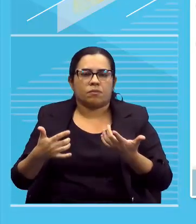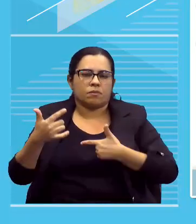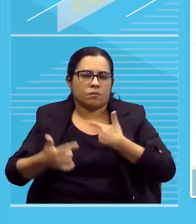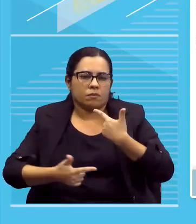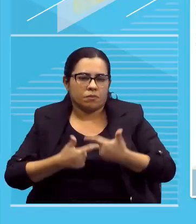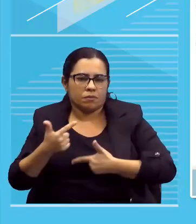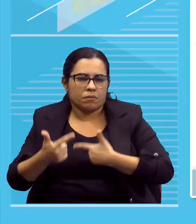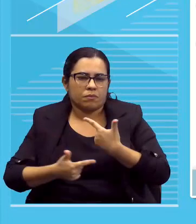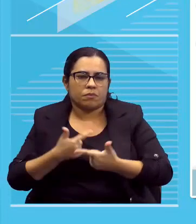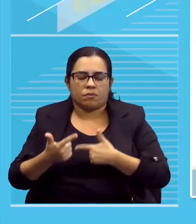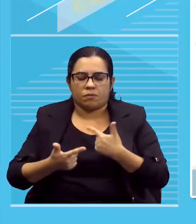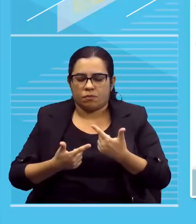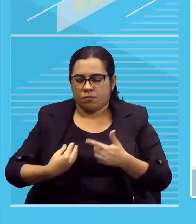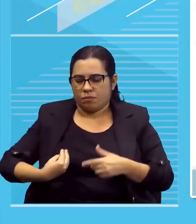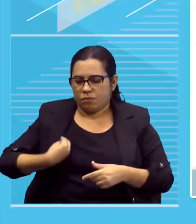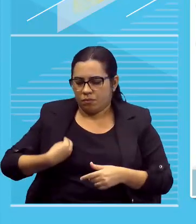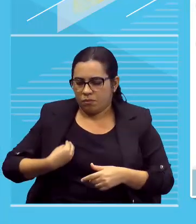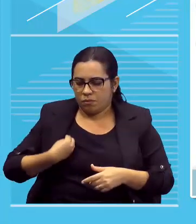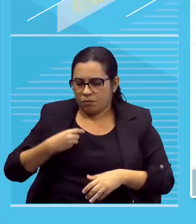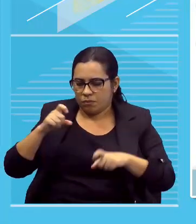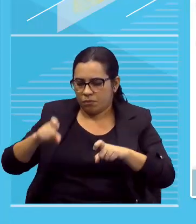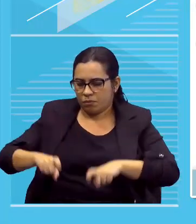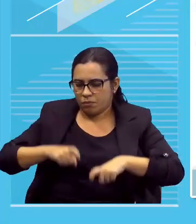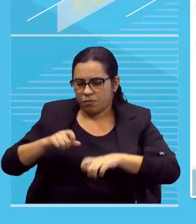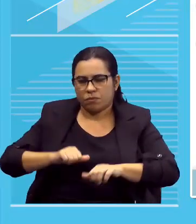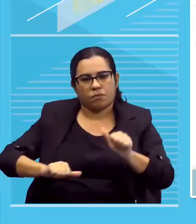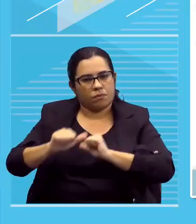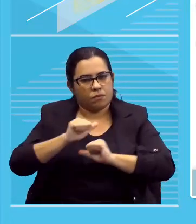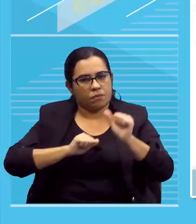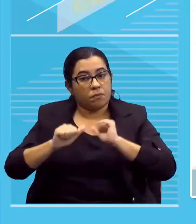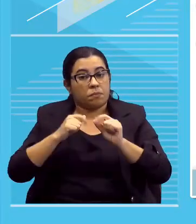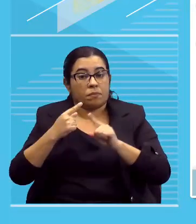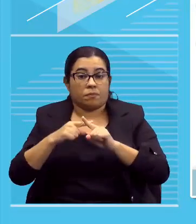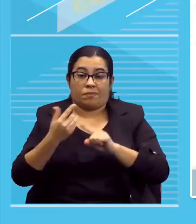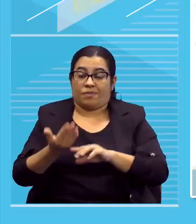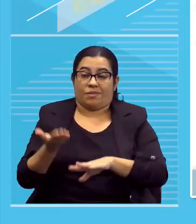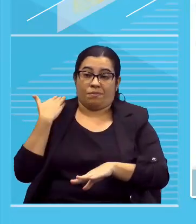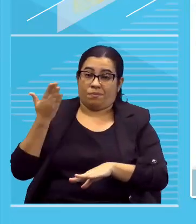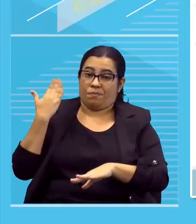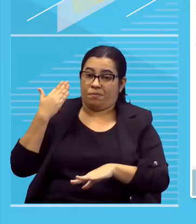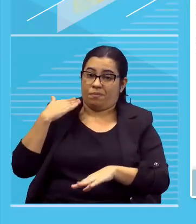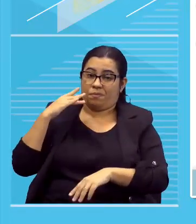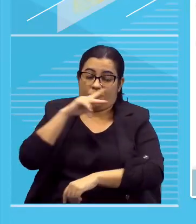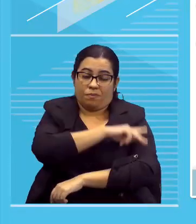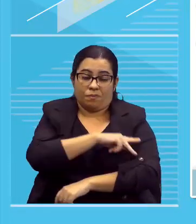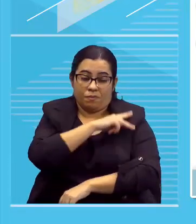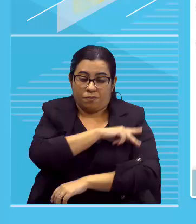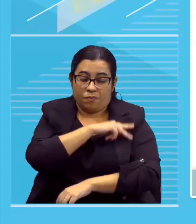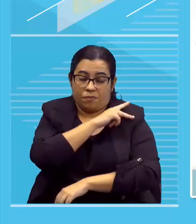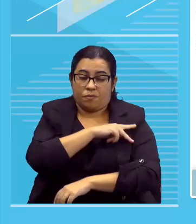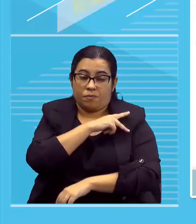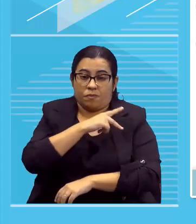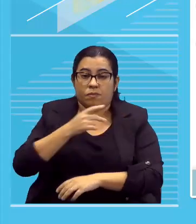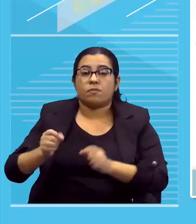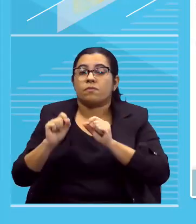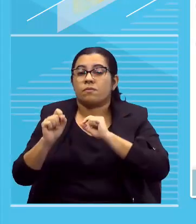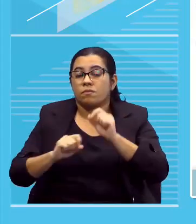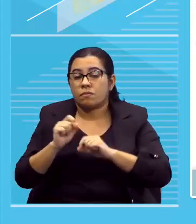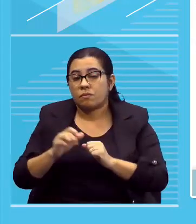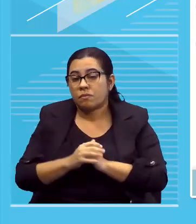o modo de vida no campo mudou porque antes do Piauí moderno agrícola